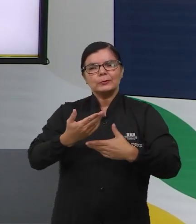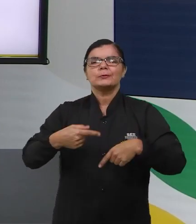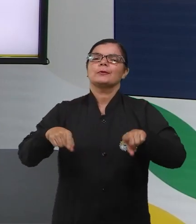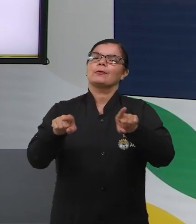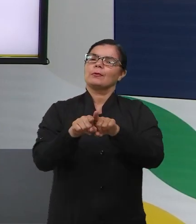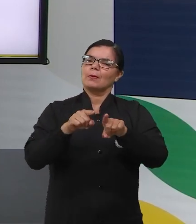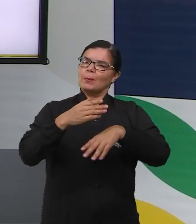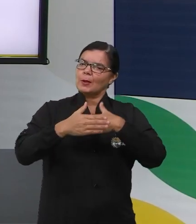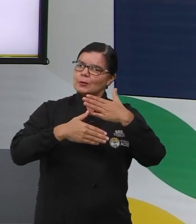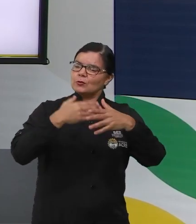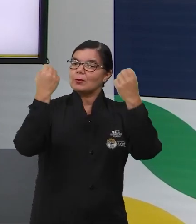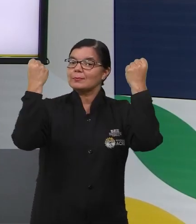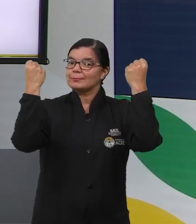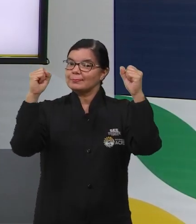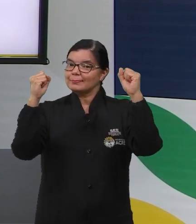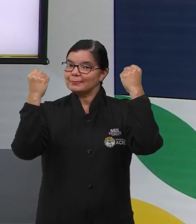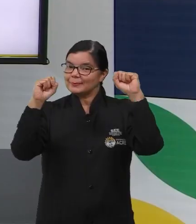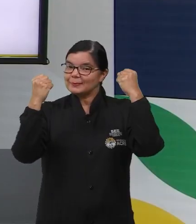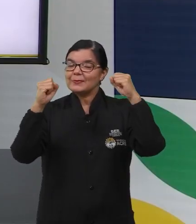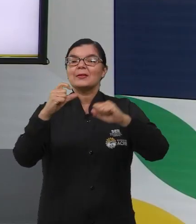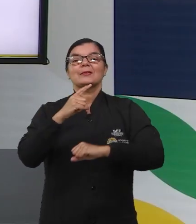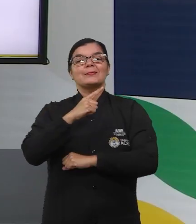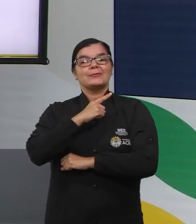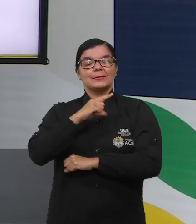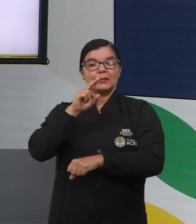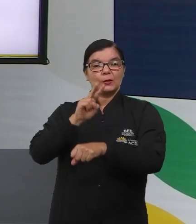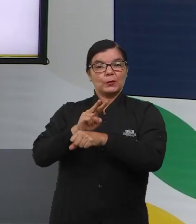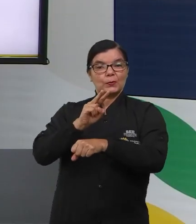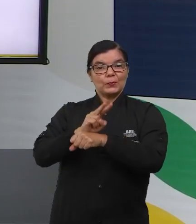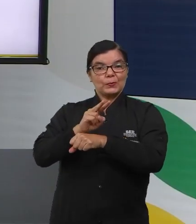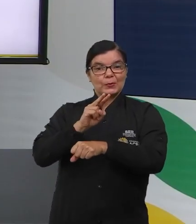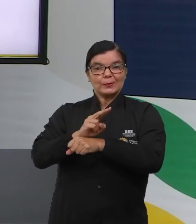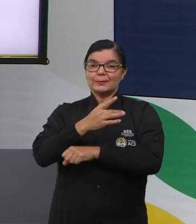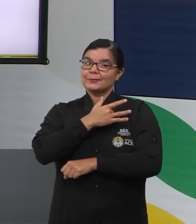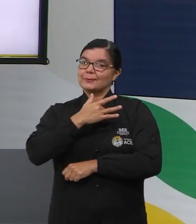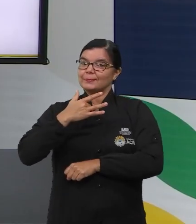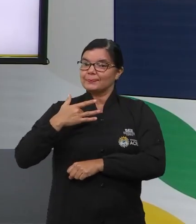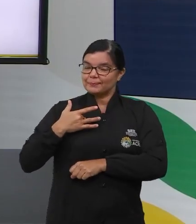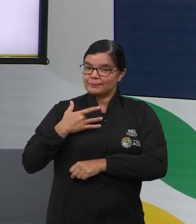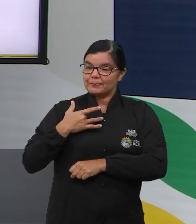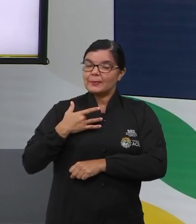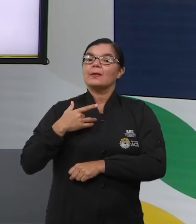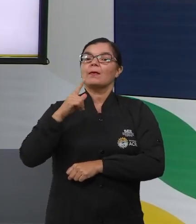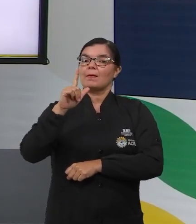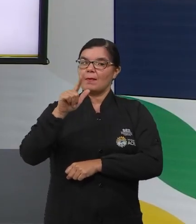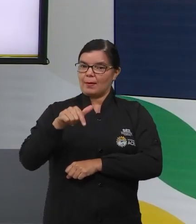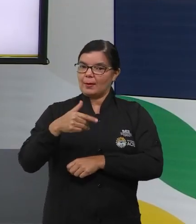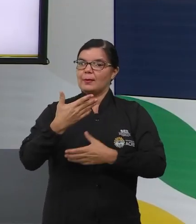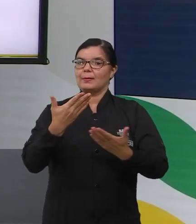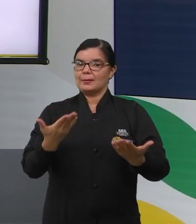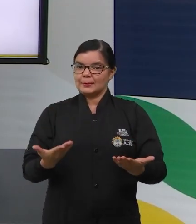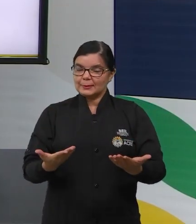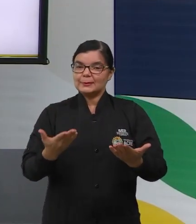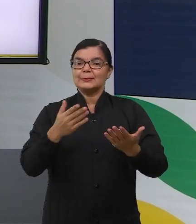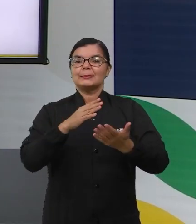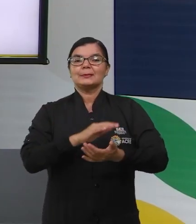também desenvolve atividade física, você está tendo um cuidado com a saúde. Saúde essa que